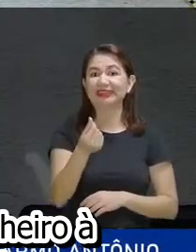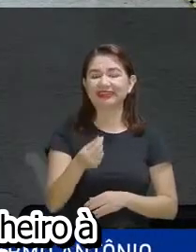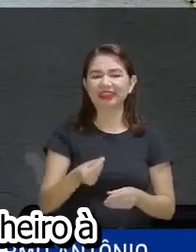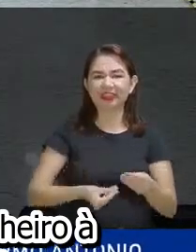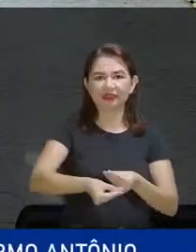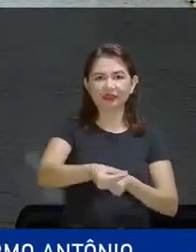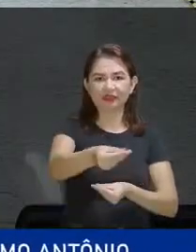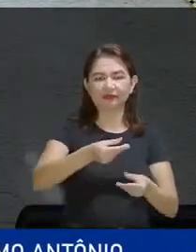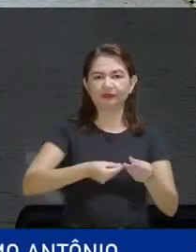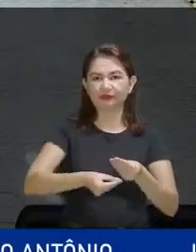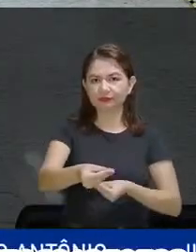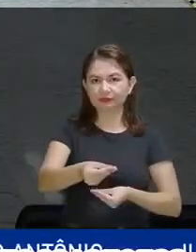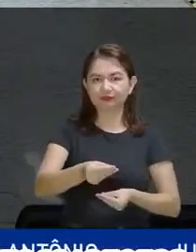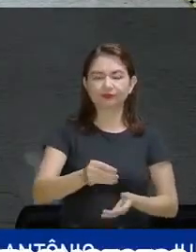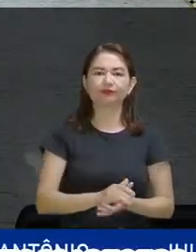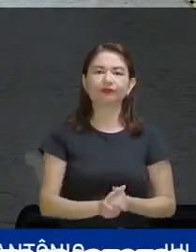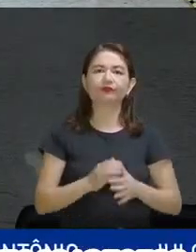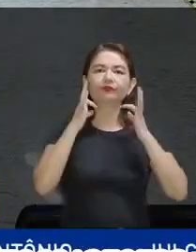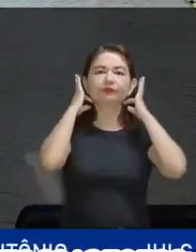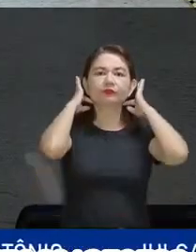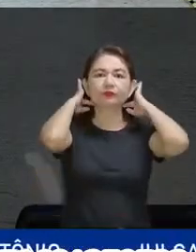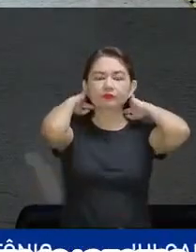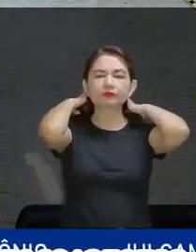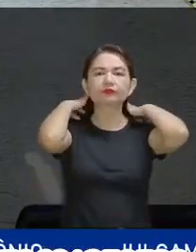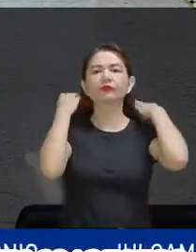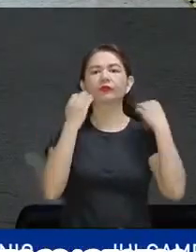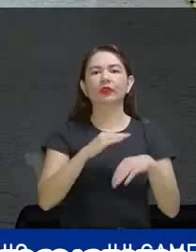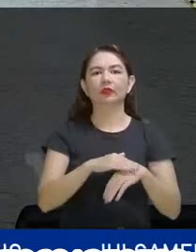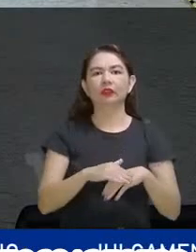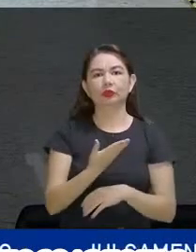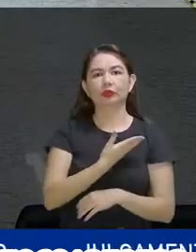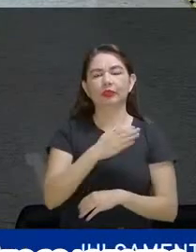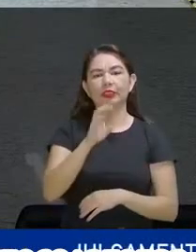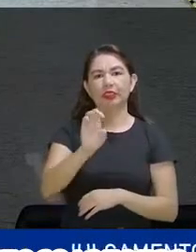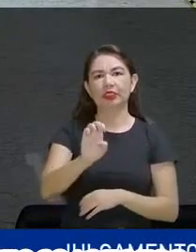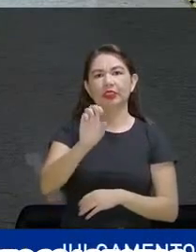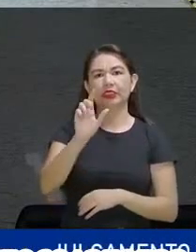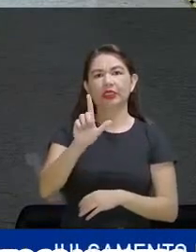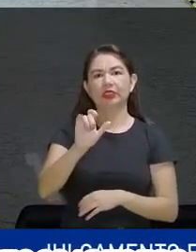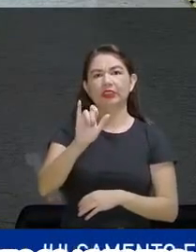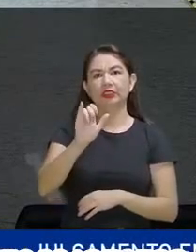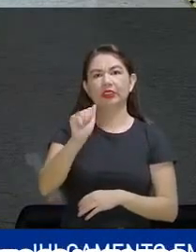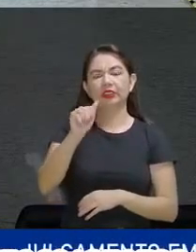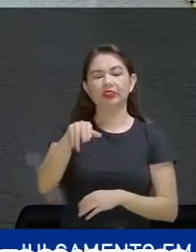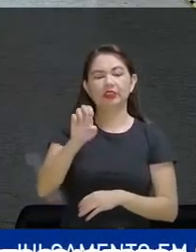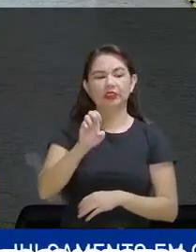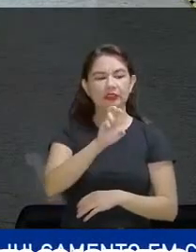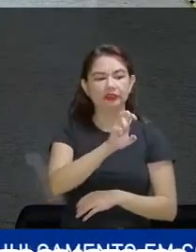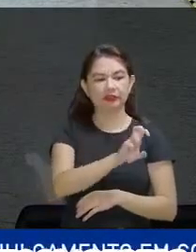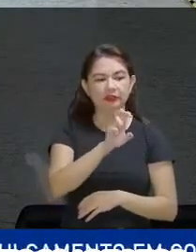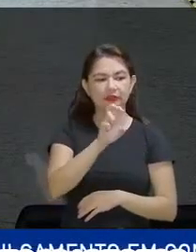Em diálogo com a amiga Eliane, que é o terminal telefônico